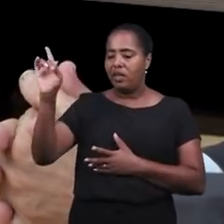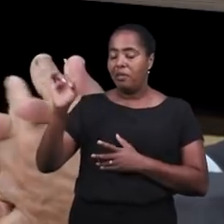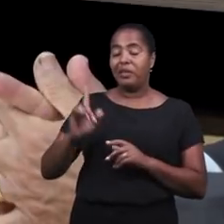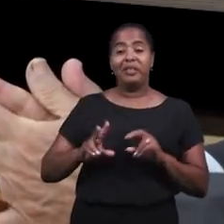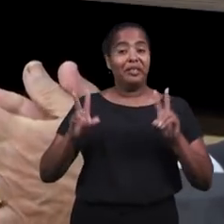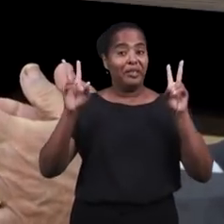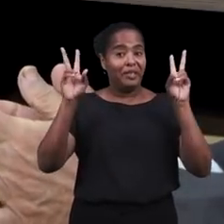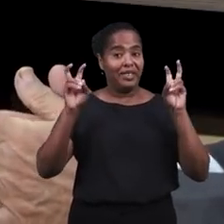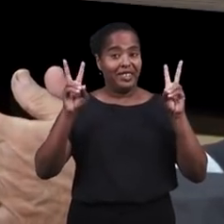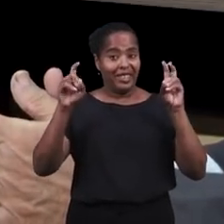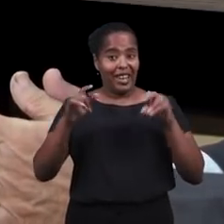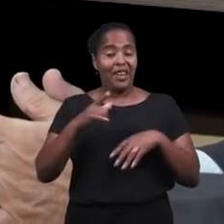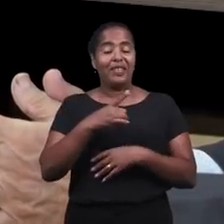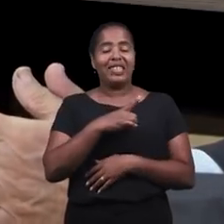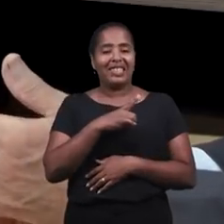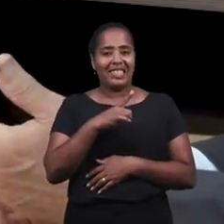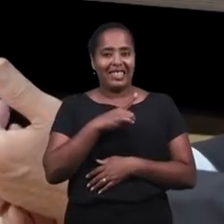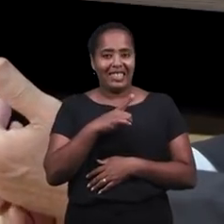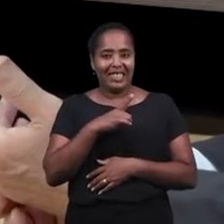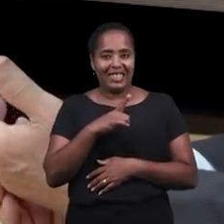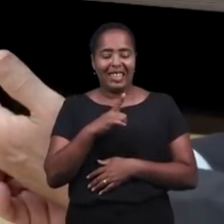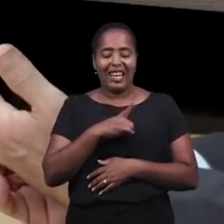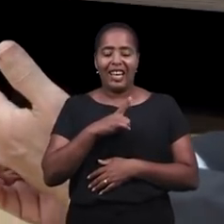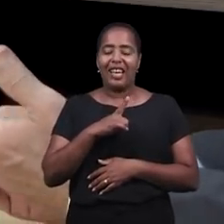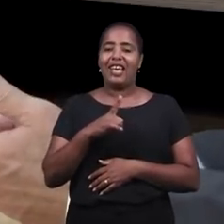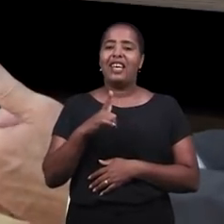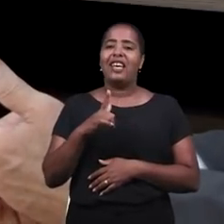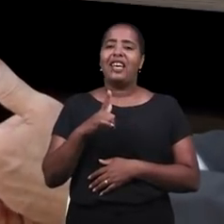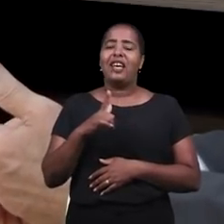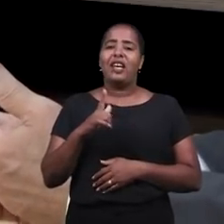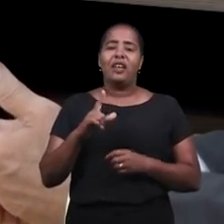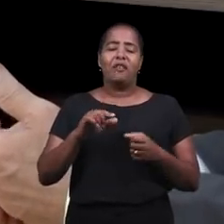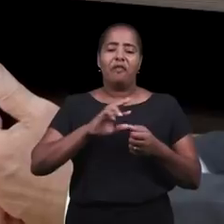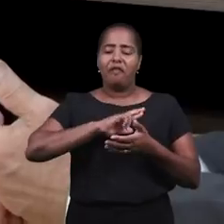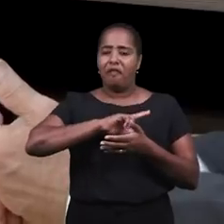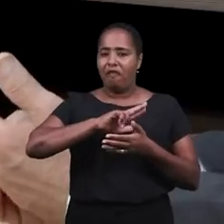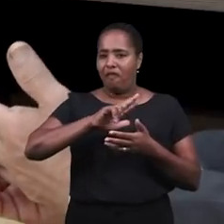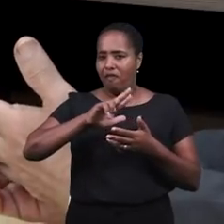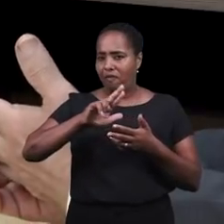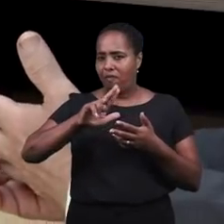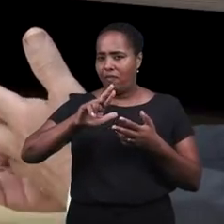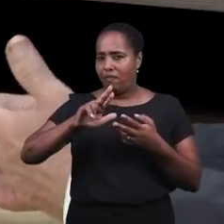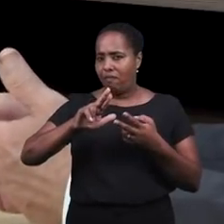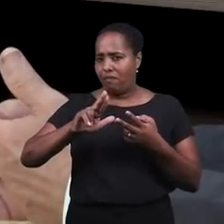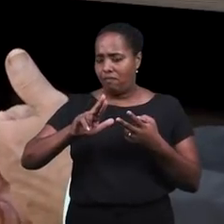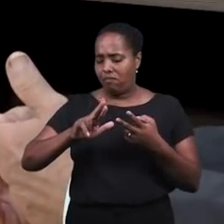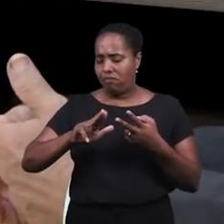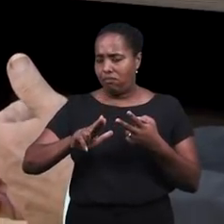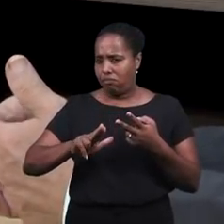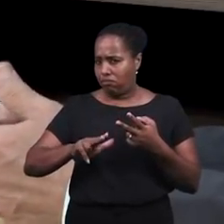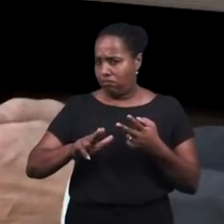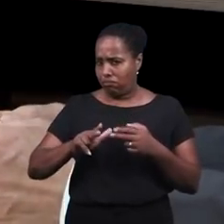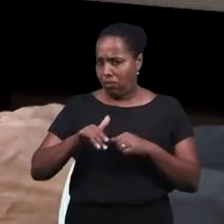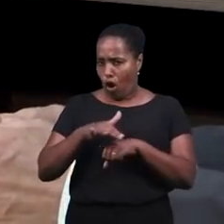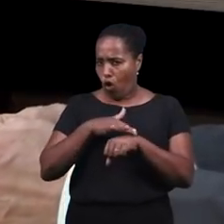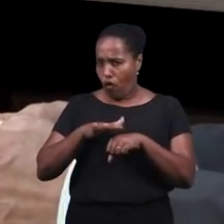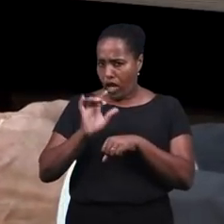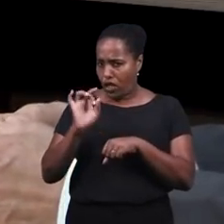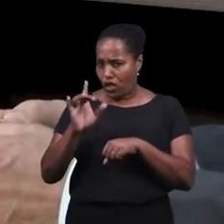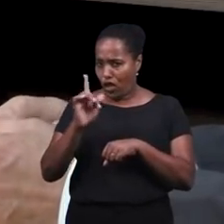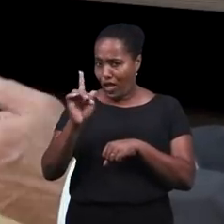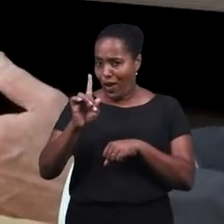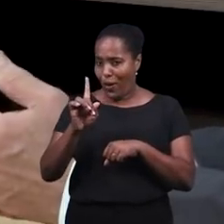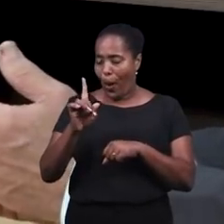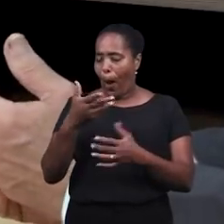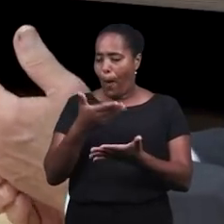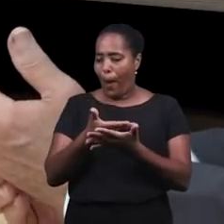esse tema nós temos tido mais do que uma conversa, temos tido uma verdadeira aula que os irmãos